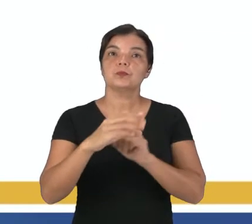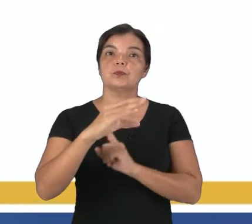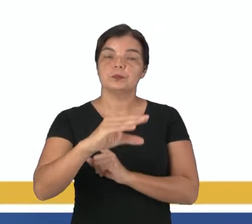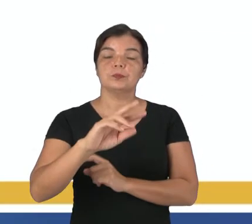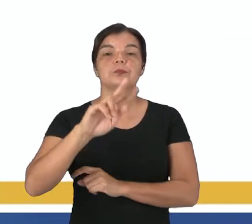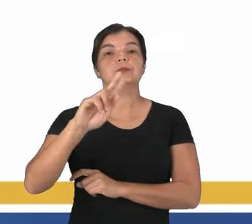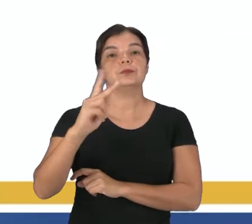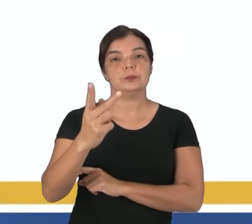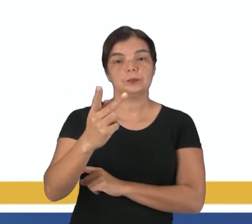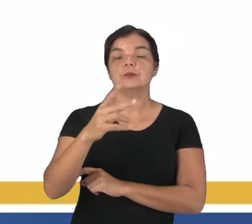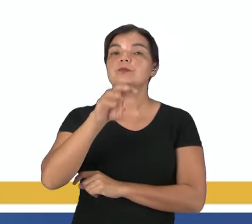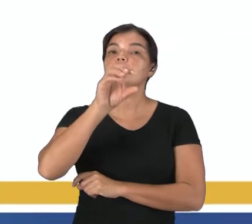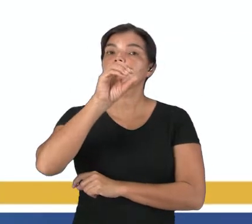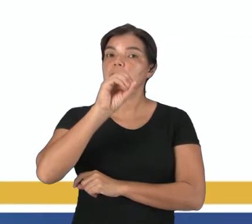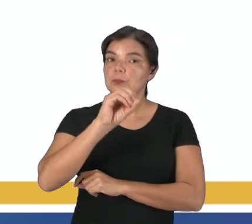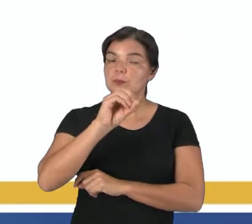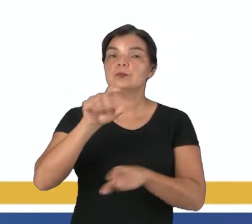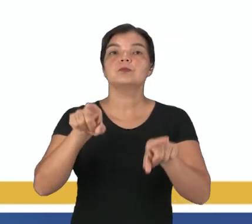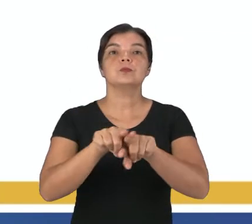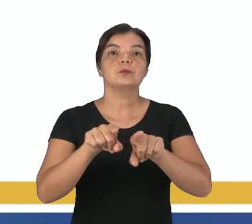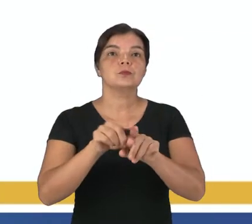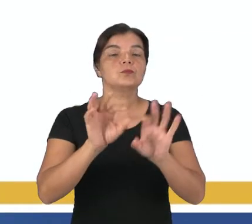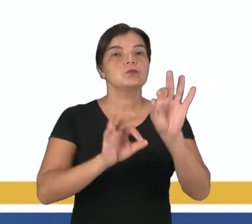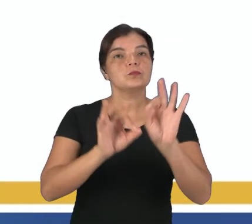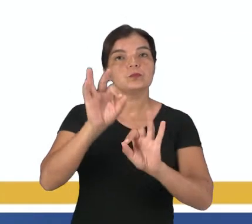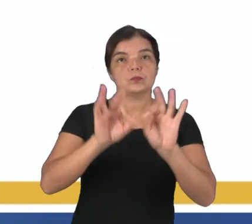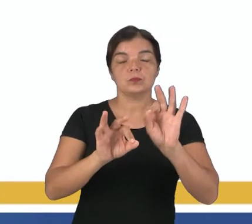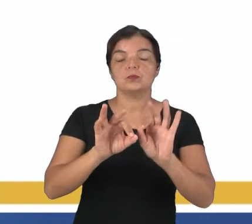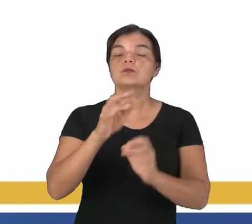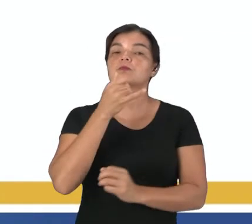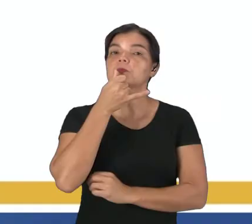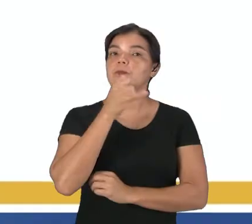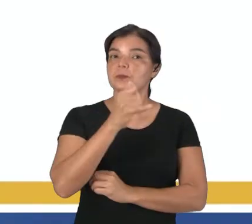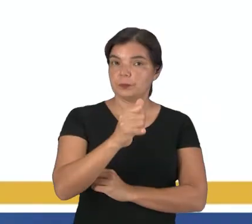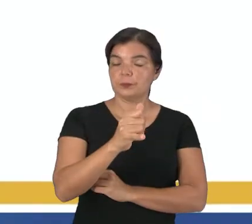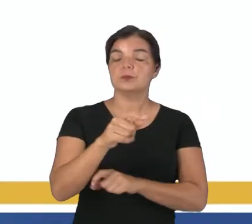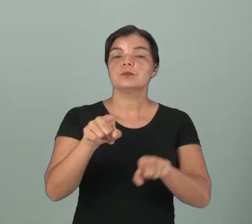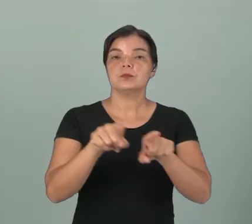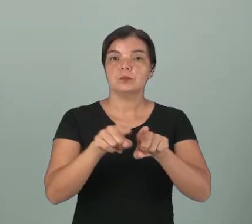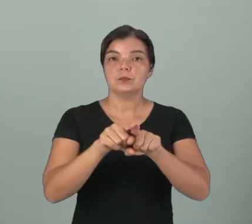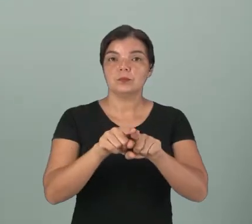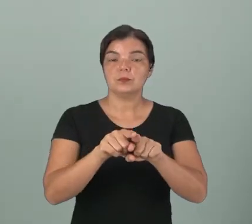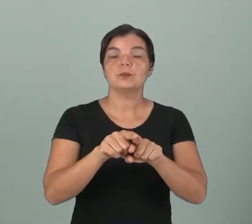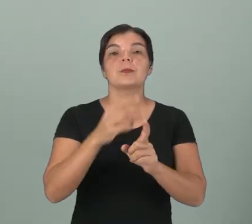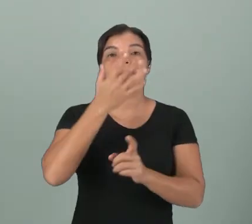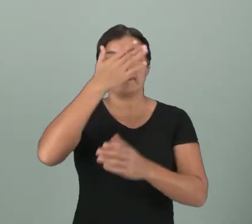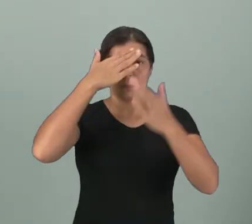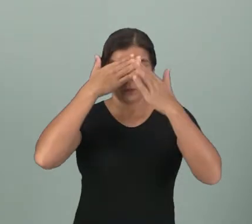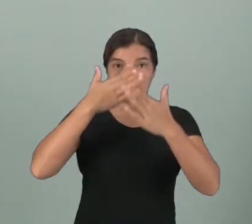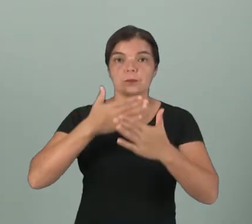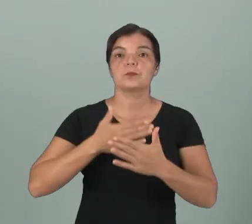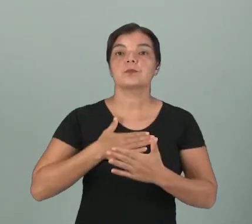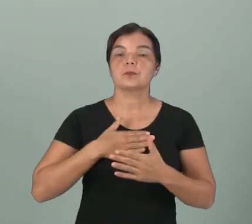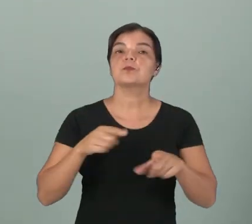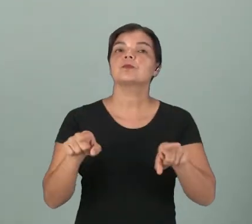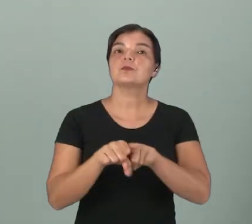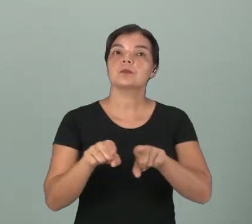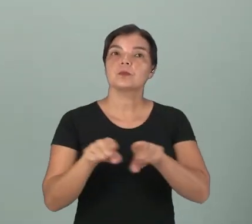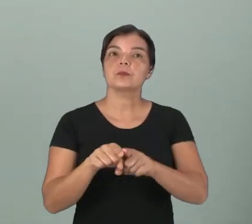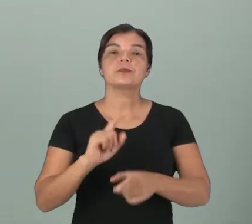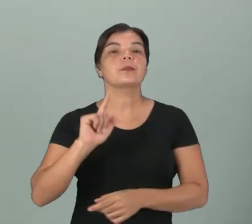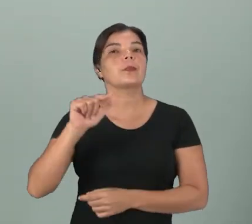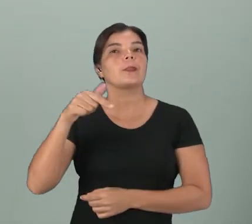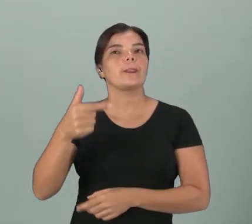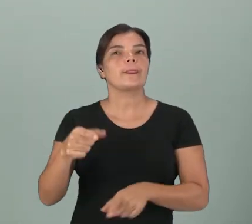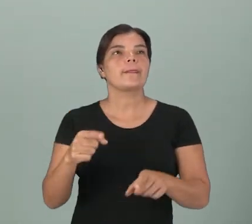carbono hidrogênio e oxigênio eles possuem a função energética eles funcionam como um combustível para os seres